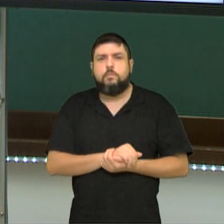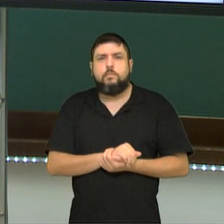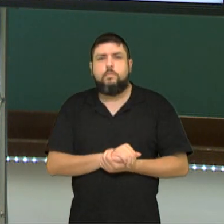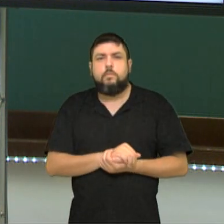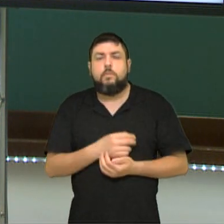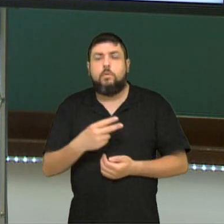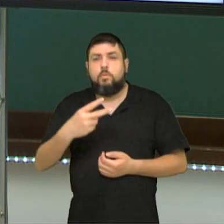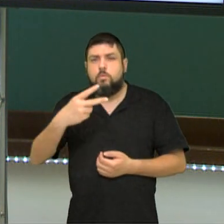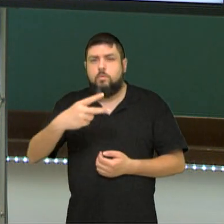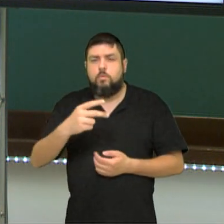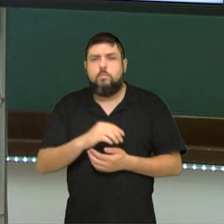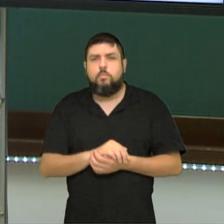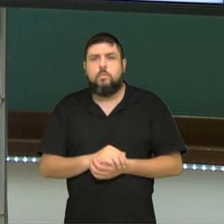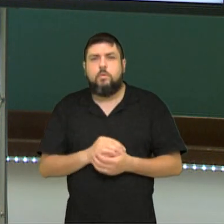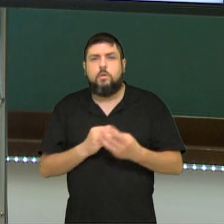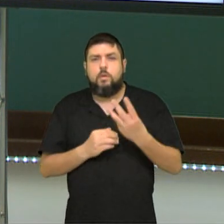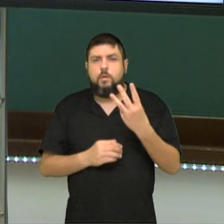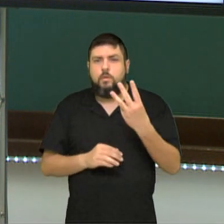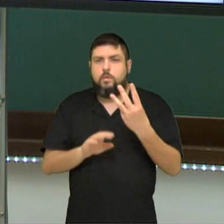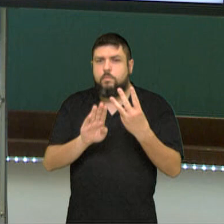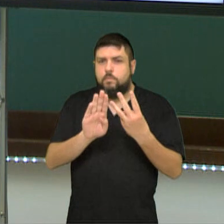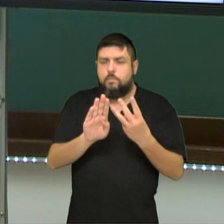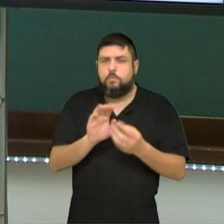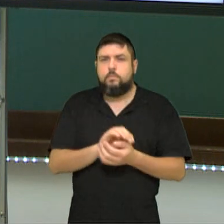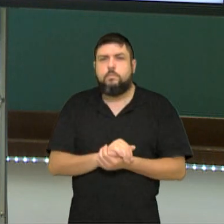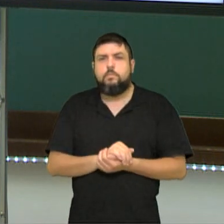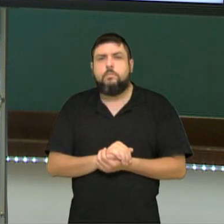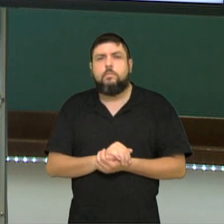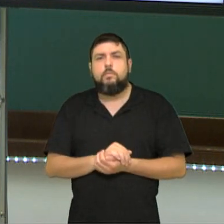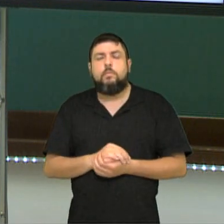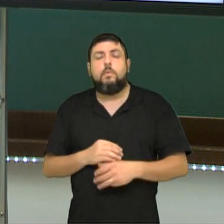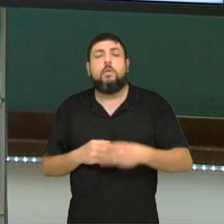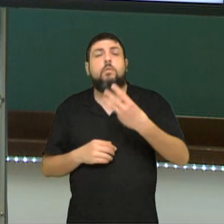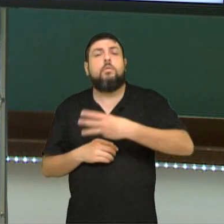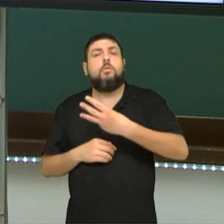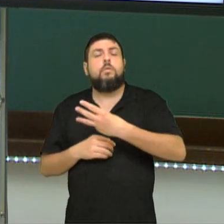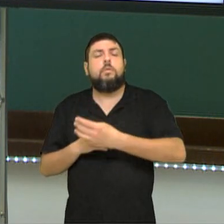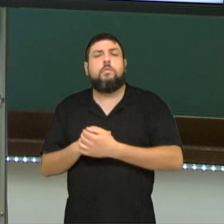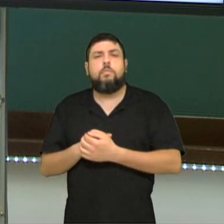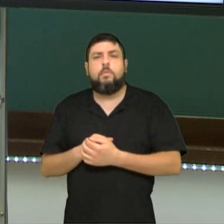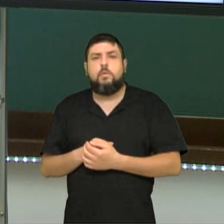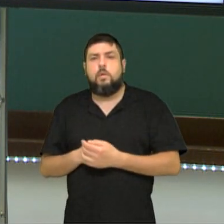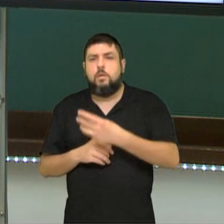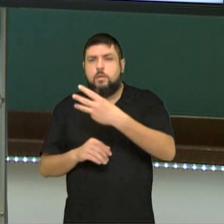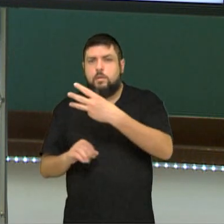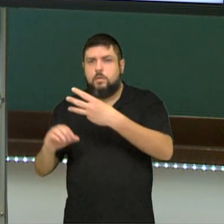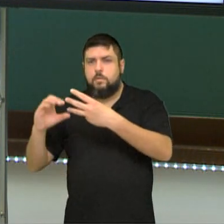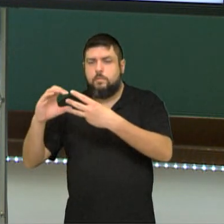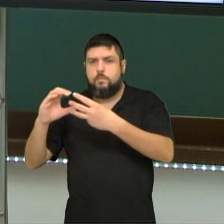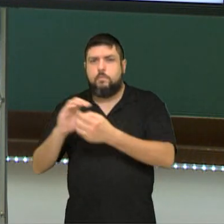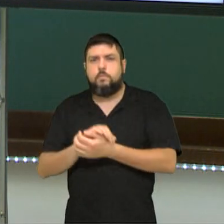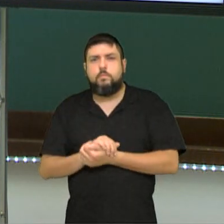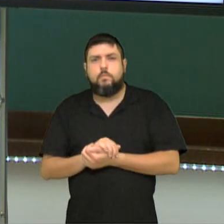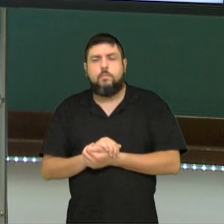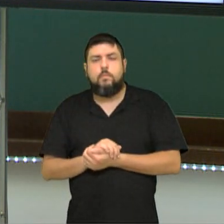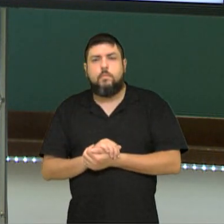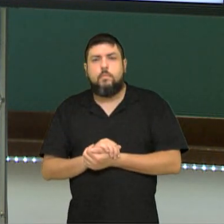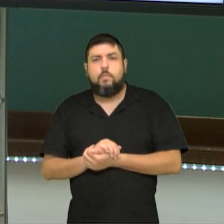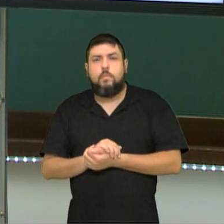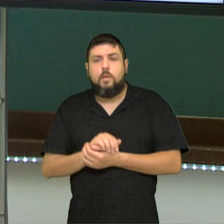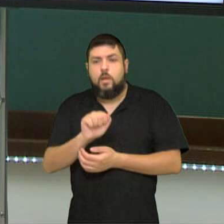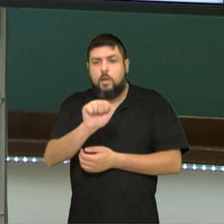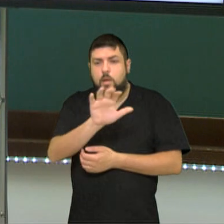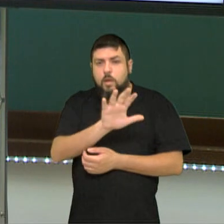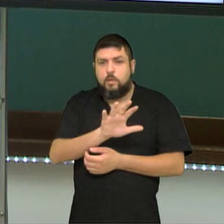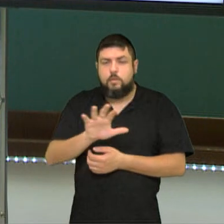área deles? 3 vezes B, 3B. E o terceiro retângulo, qual é a área dele? 3 vezes C, 3C. A área total não é a soma